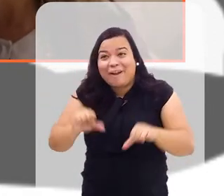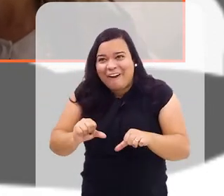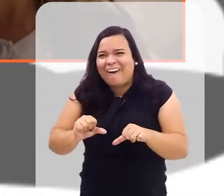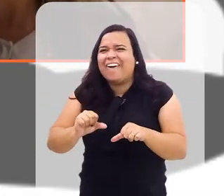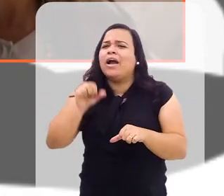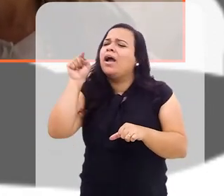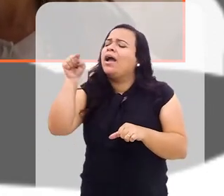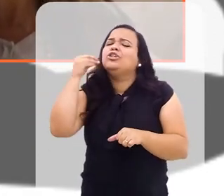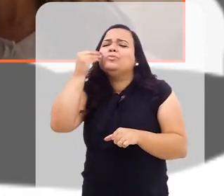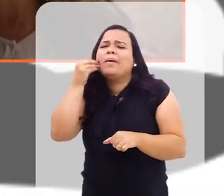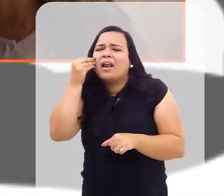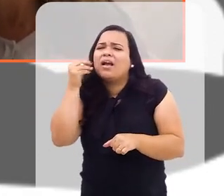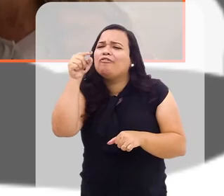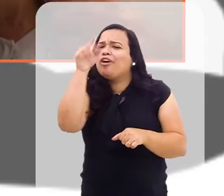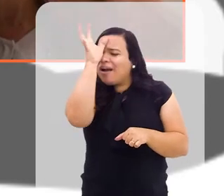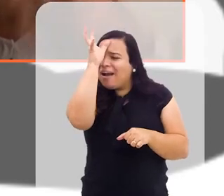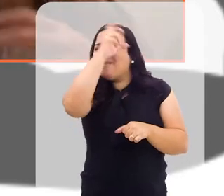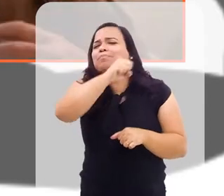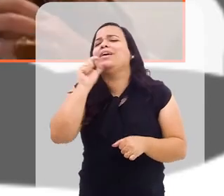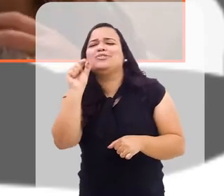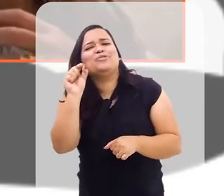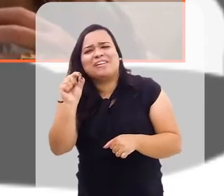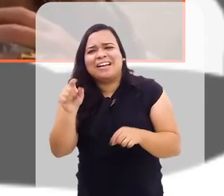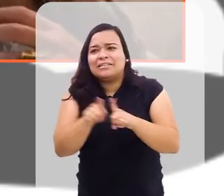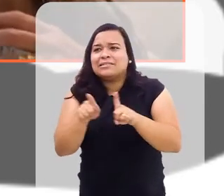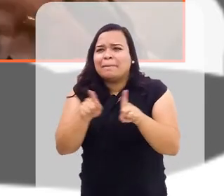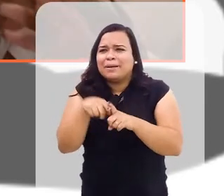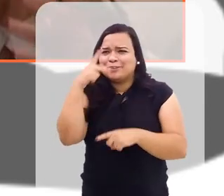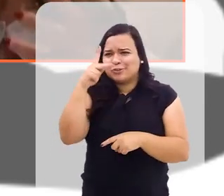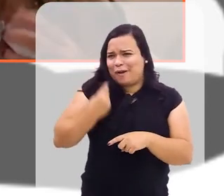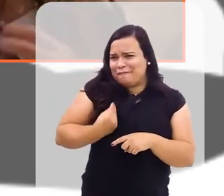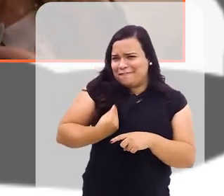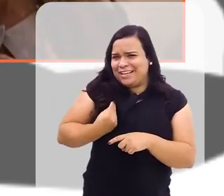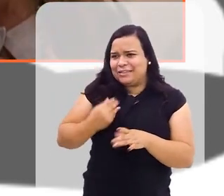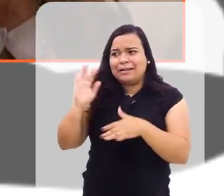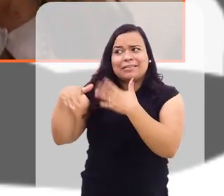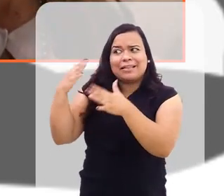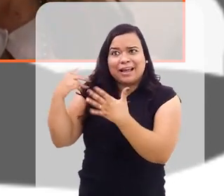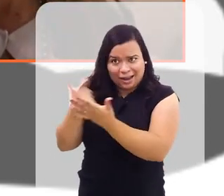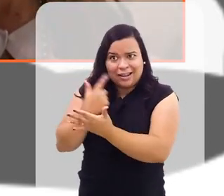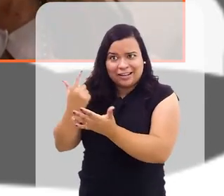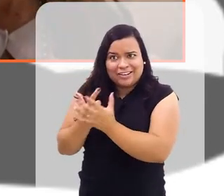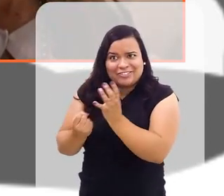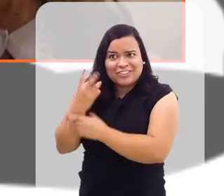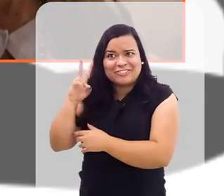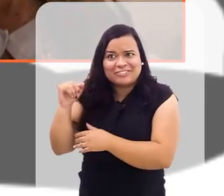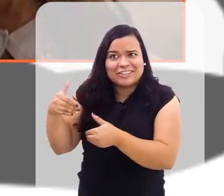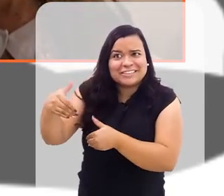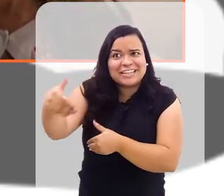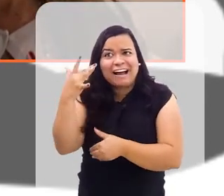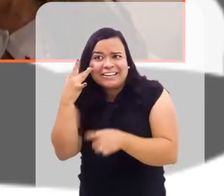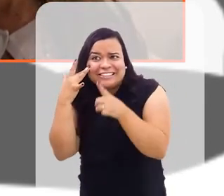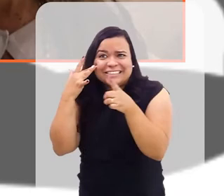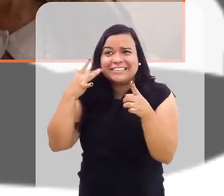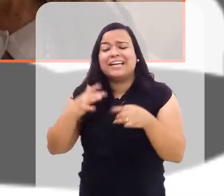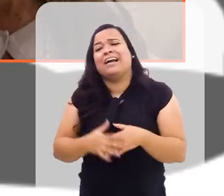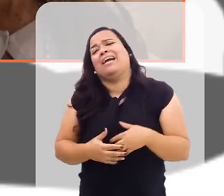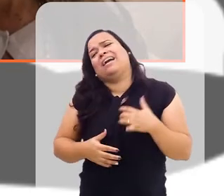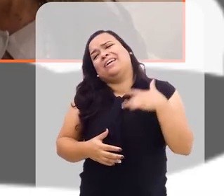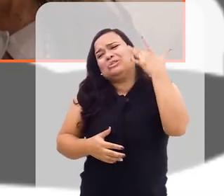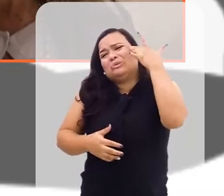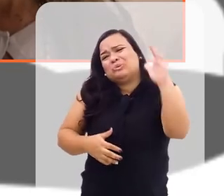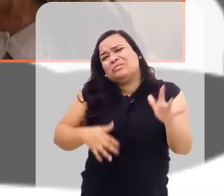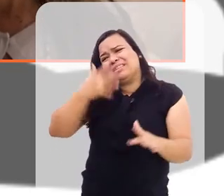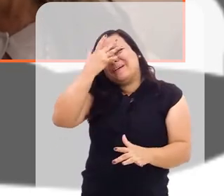dessa experiência e essa vivência não vai virar um livro em algum momento, não? Não sei se as pessoas